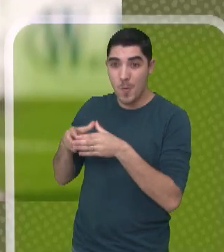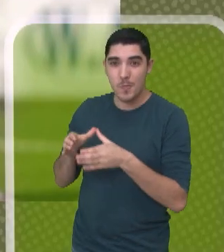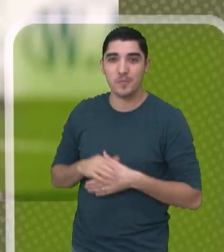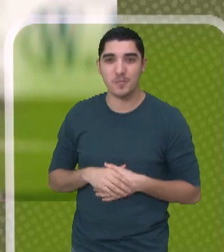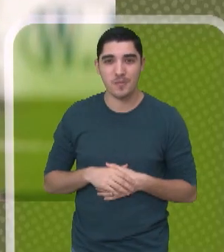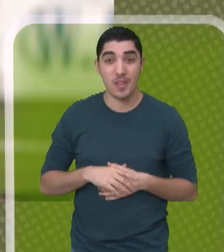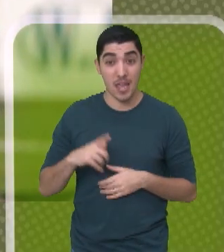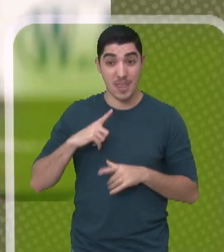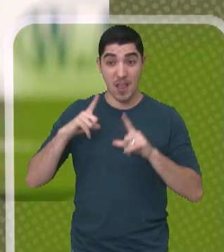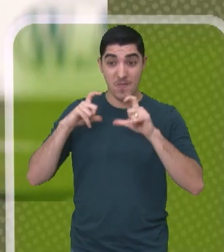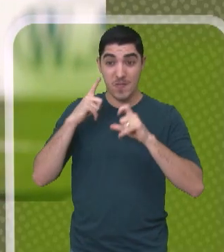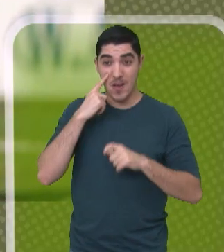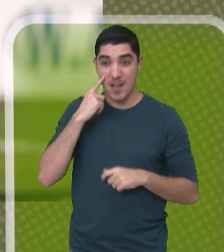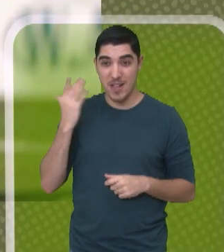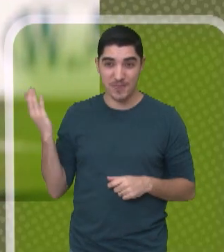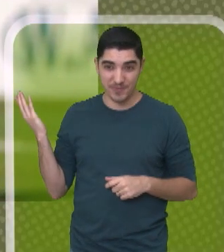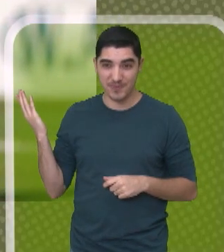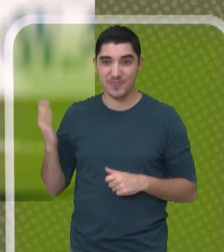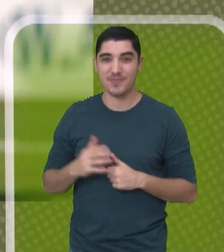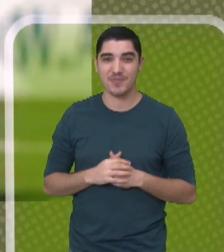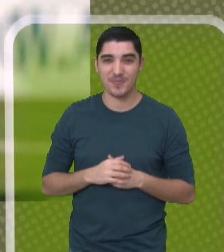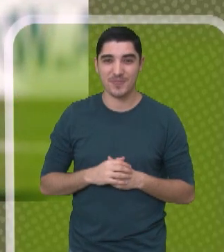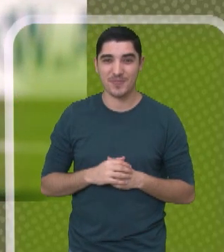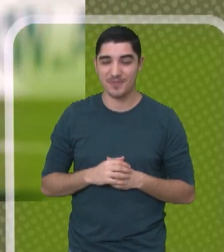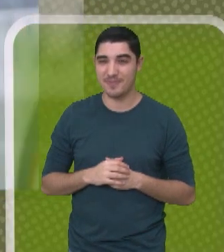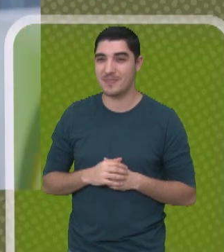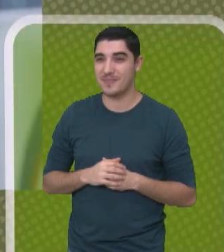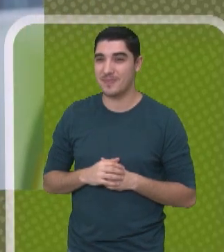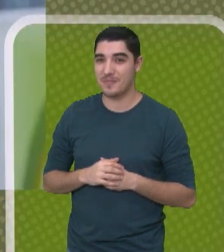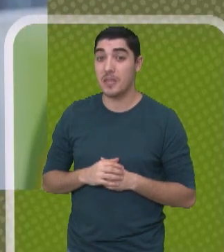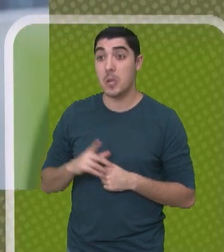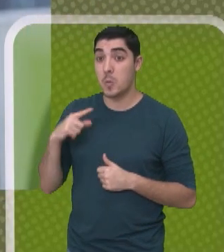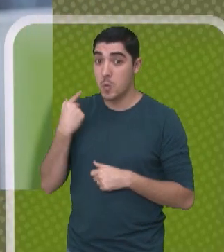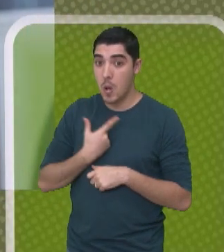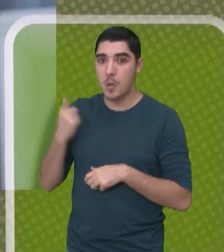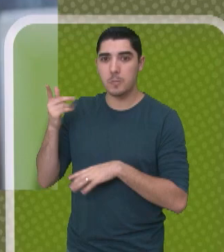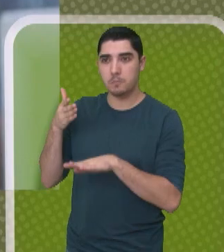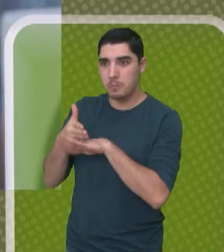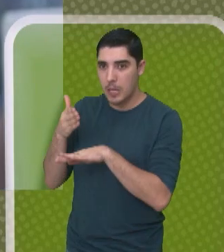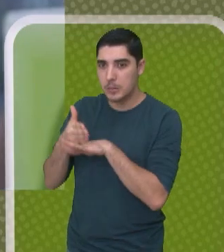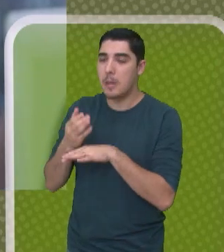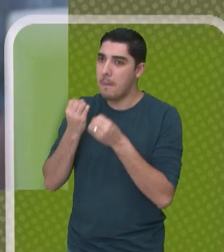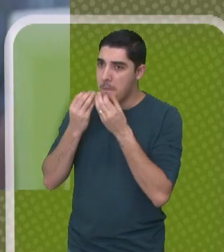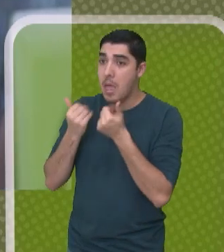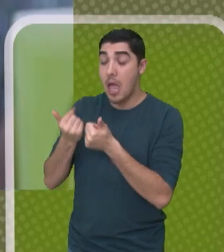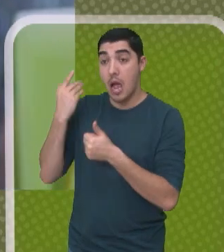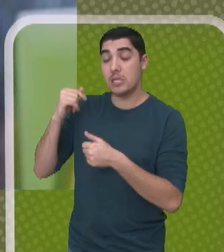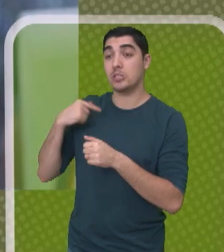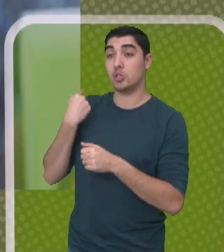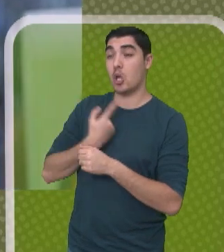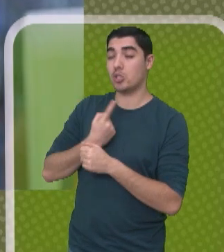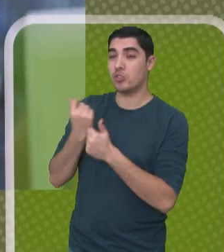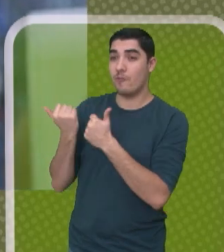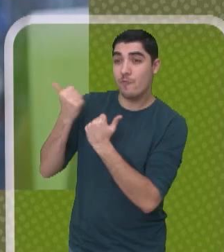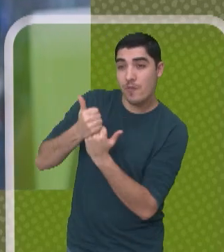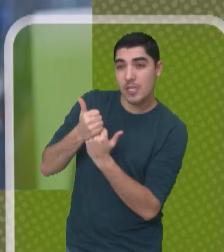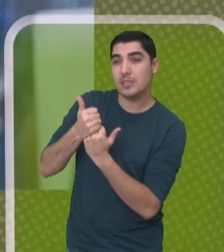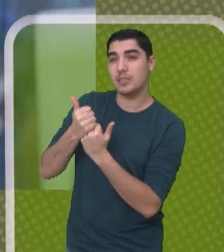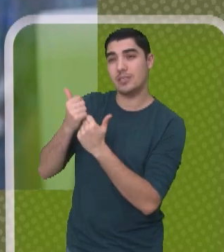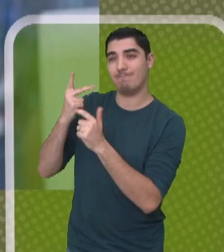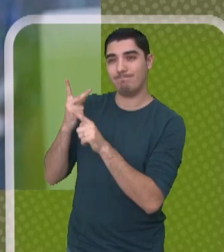É verdade. Cadê? Ali, ó, olha lá. E fizemos uma boa campanha, na época fomos vice-campeões